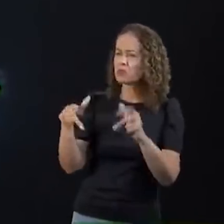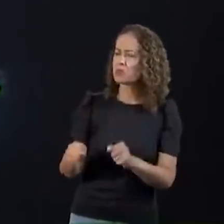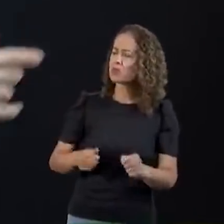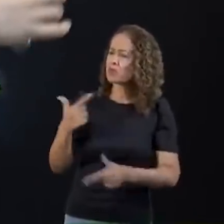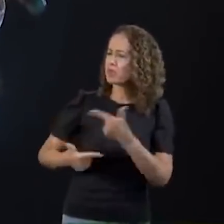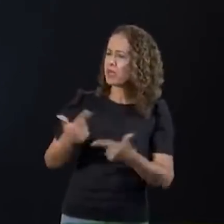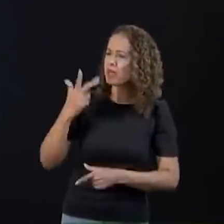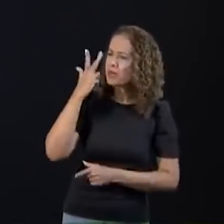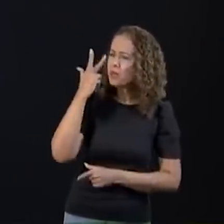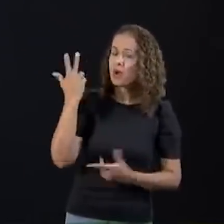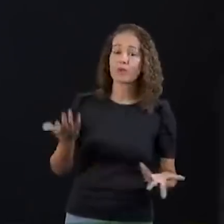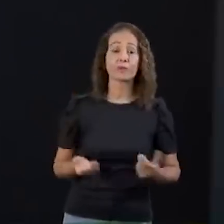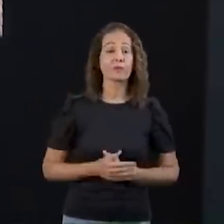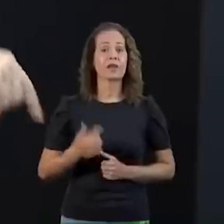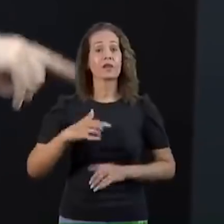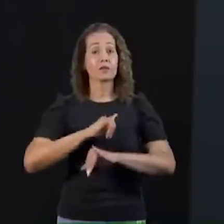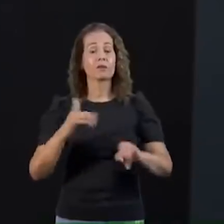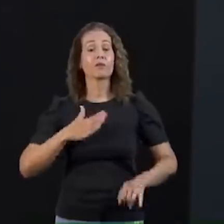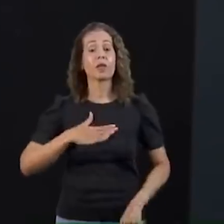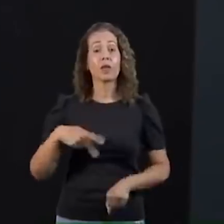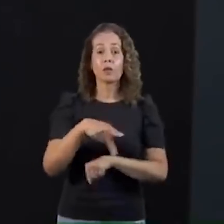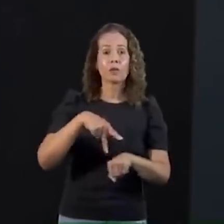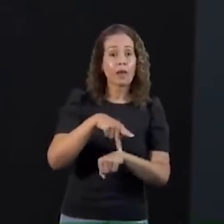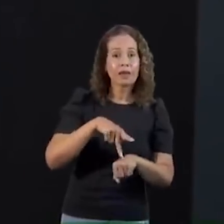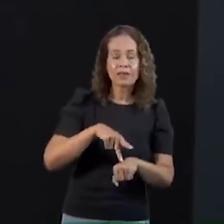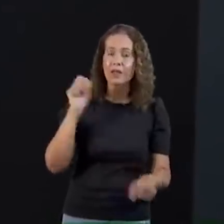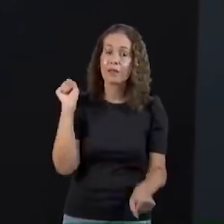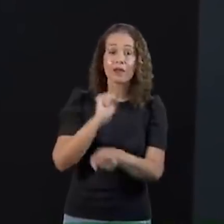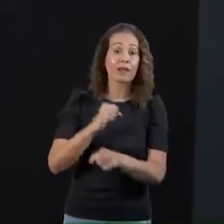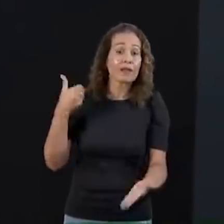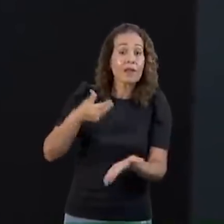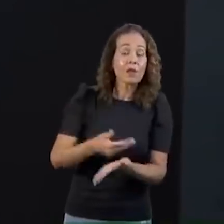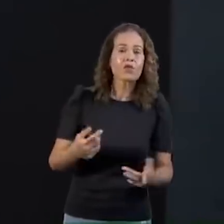falei: o meu país está parado até hoje porque tomou 7 gols.